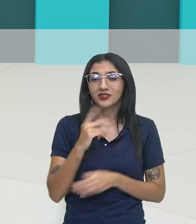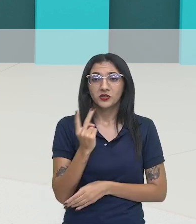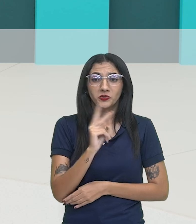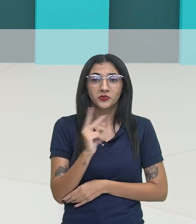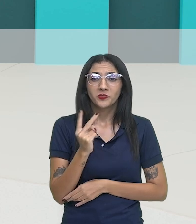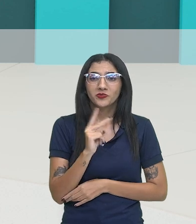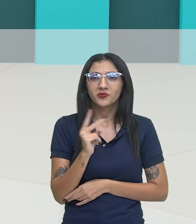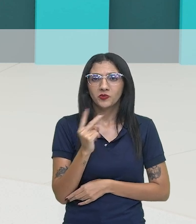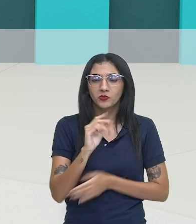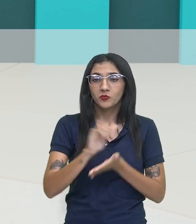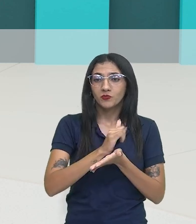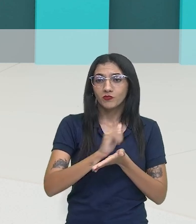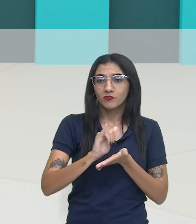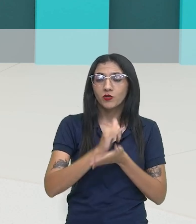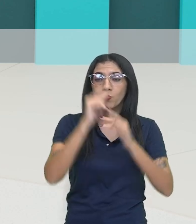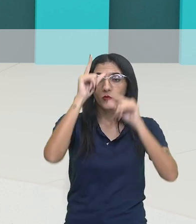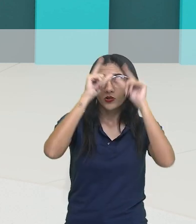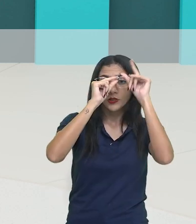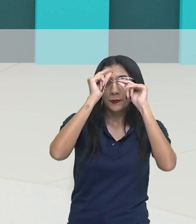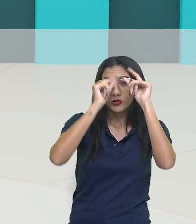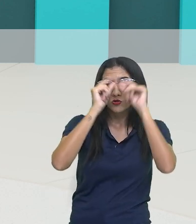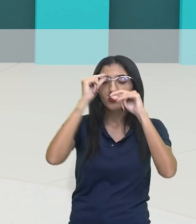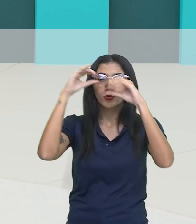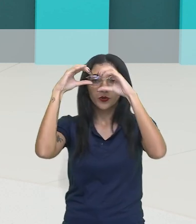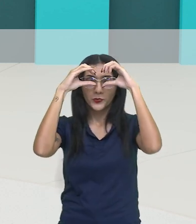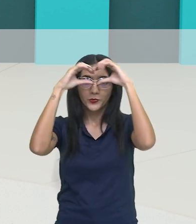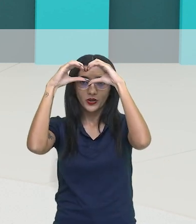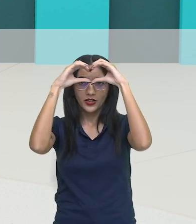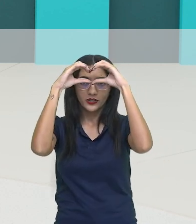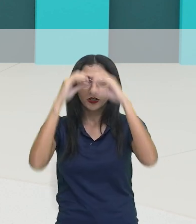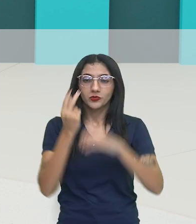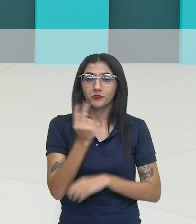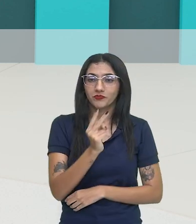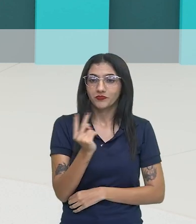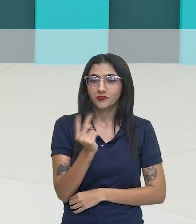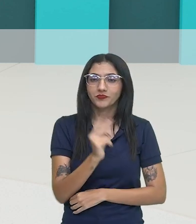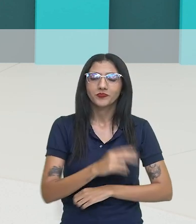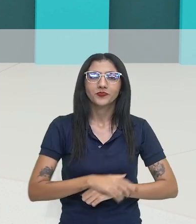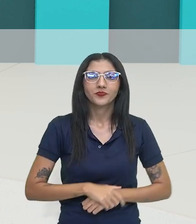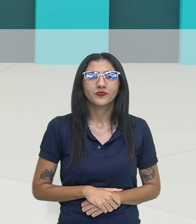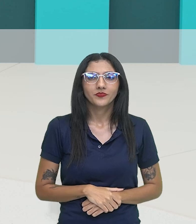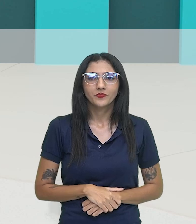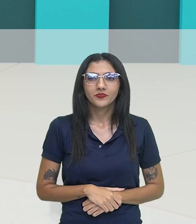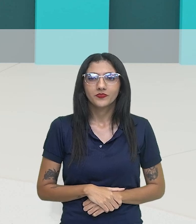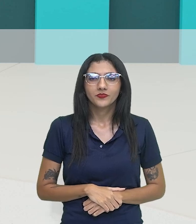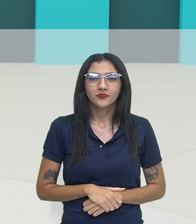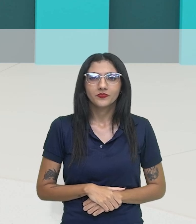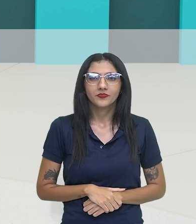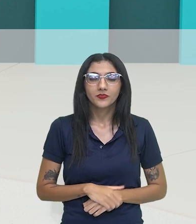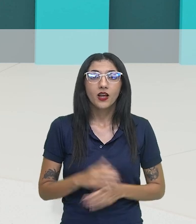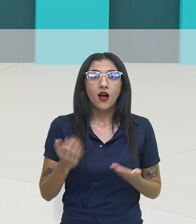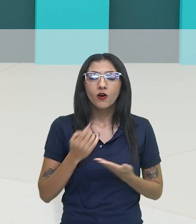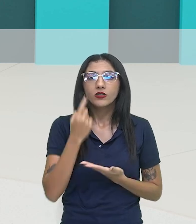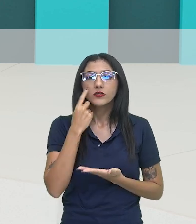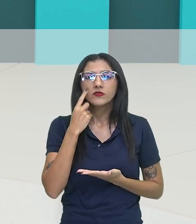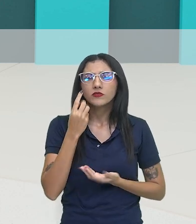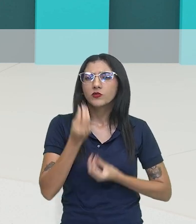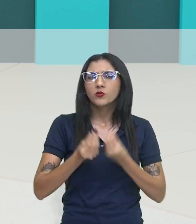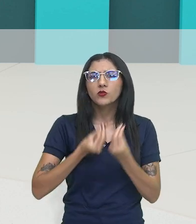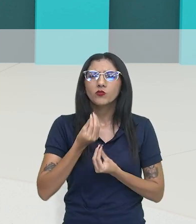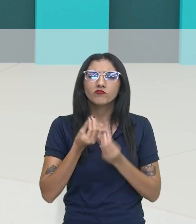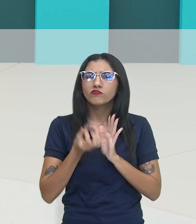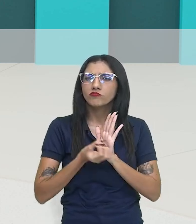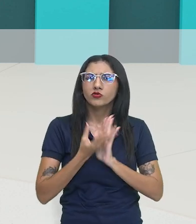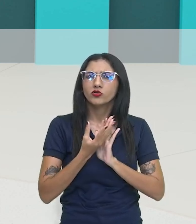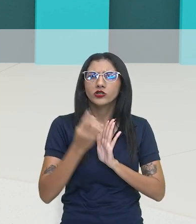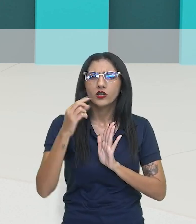figuras, do boi caprichoso e do boi garantido, ok? Então vamos abordar um pouco mais sobre a origem e a história,